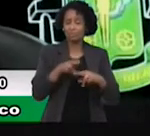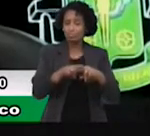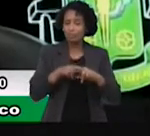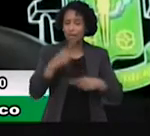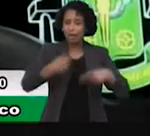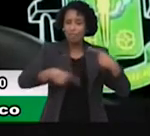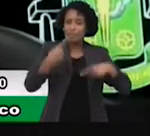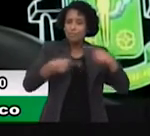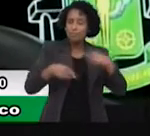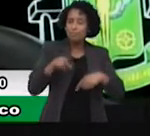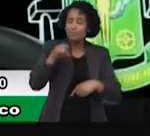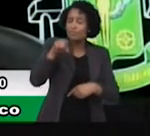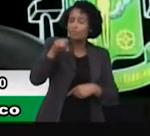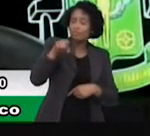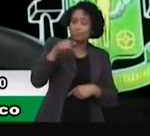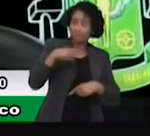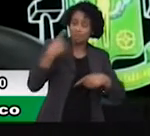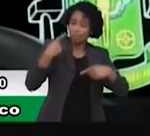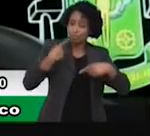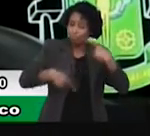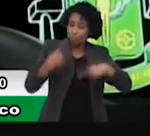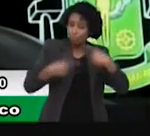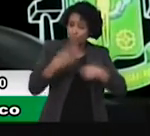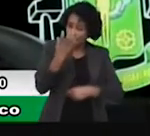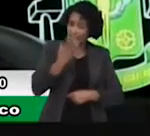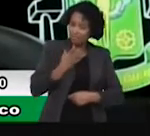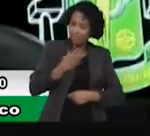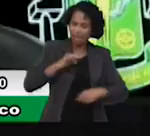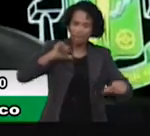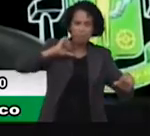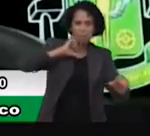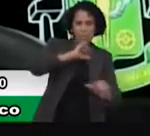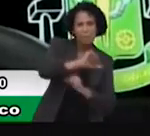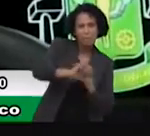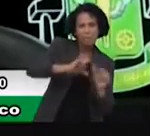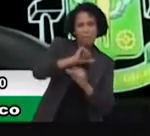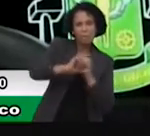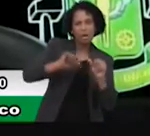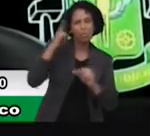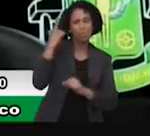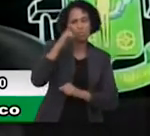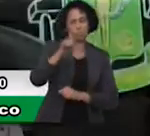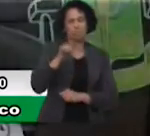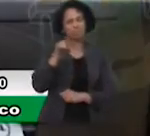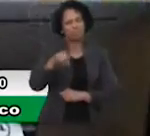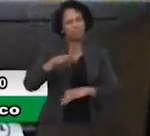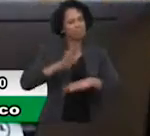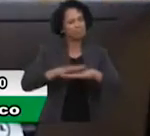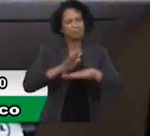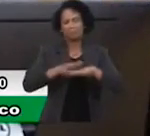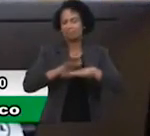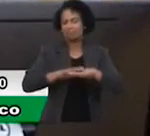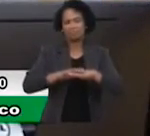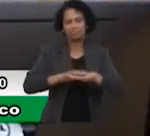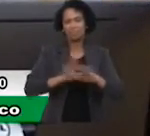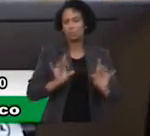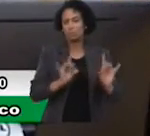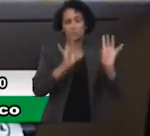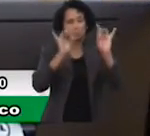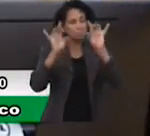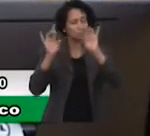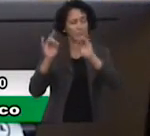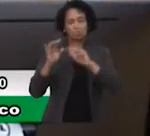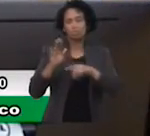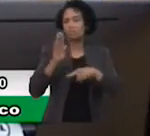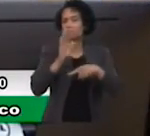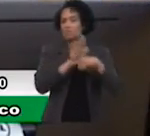você faz política séria, você consegue transformar a vida das pessoas. E é o que Vossa Excelência faz todo dia. Uma política séria voltada ao interesse da